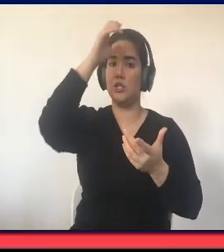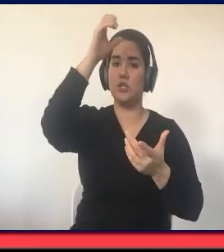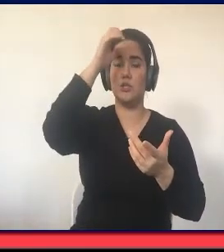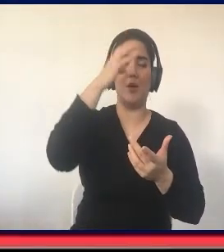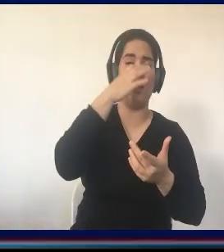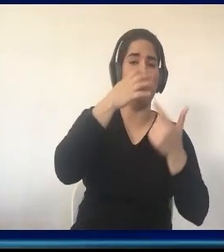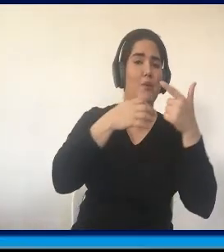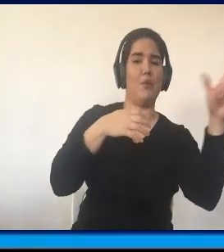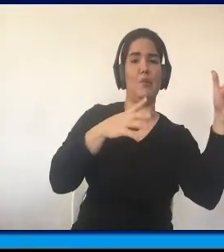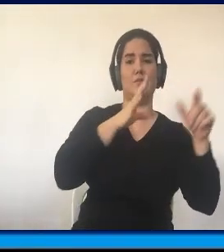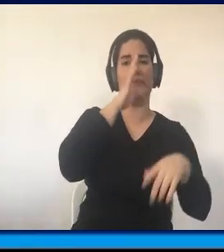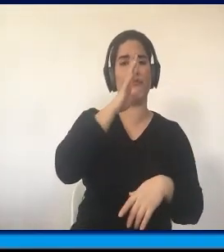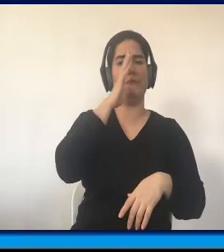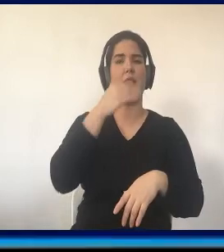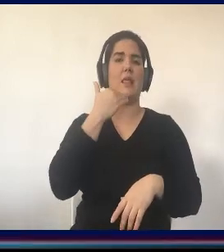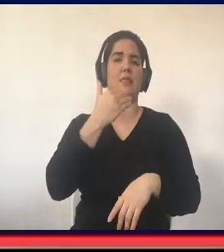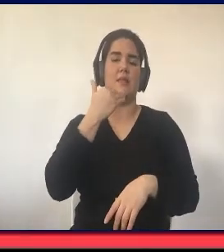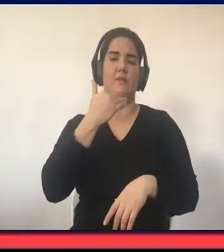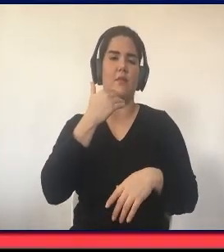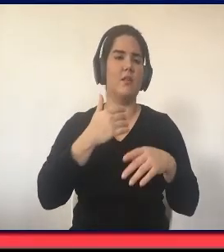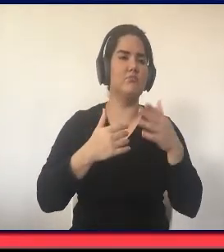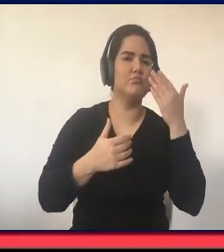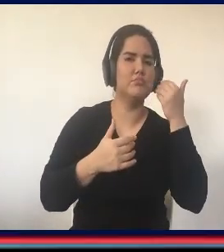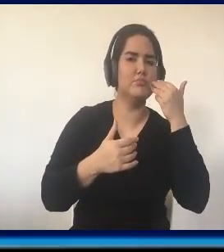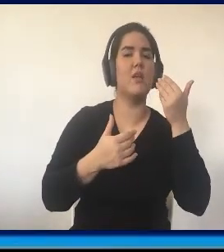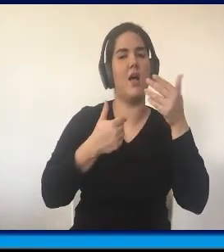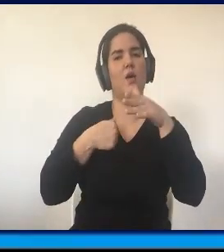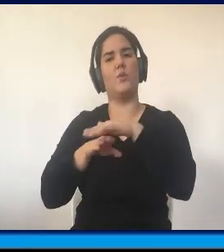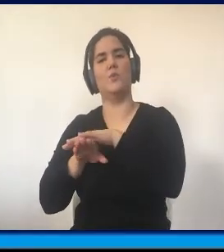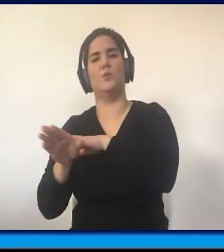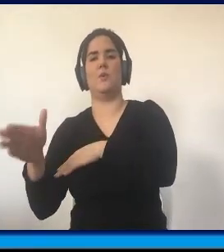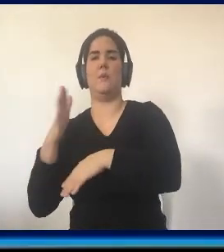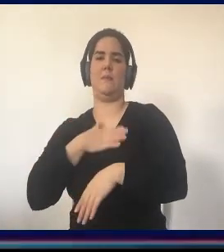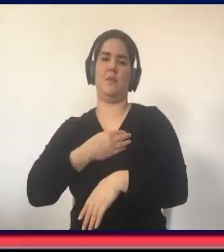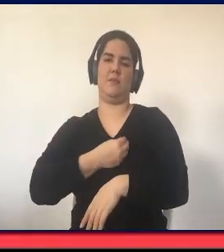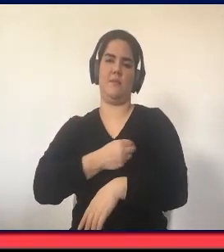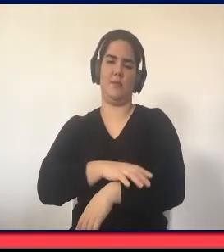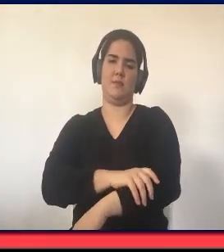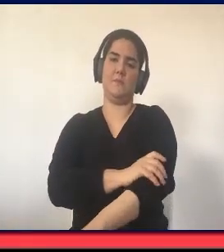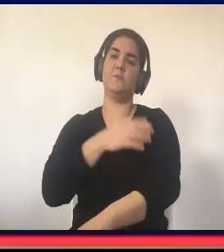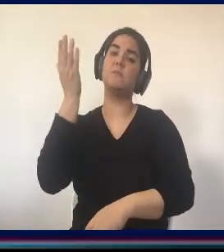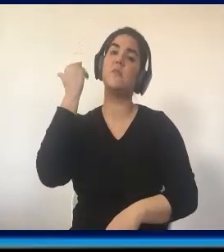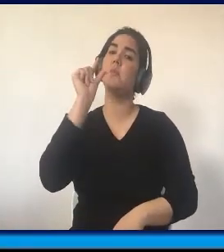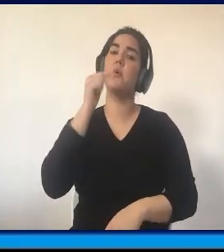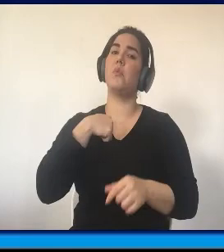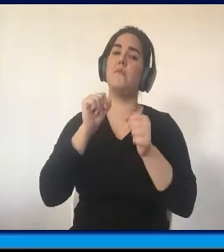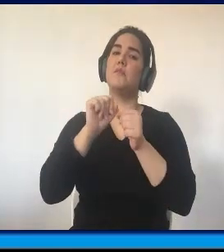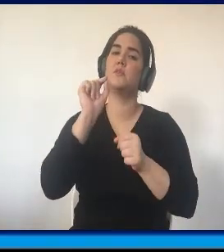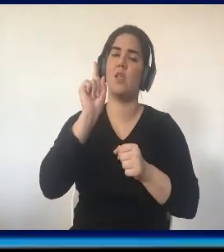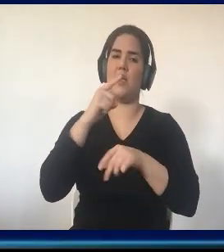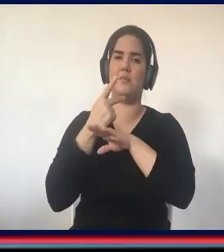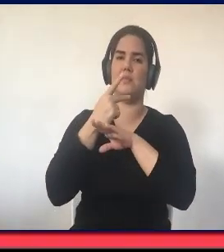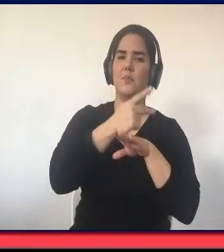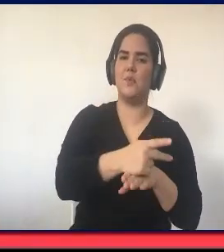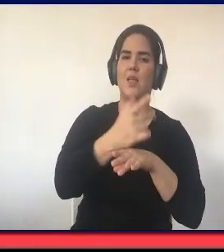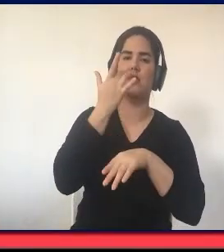realidade, e aí eu consigo trazer isso para minha realidade. O que eu fiz esses tempos atrás? Eu fiz um caça ao tesouro com QR Code. Eu já